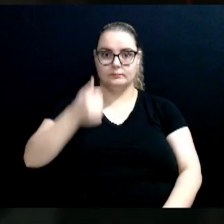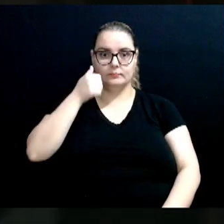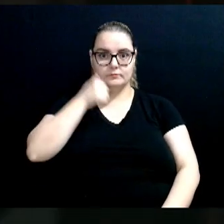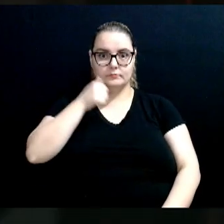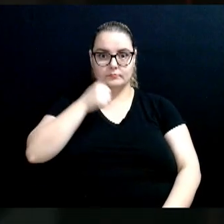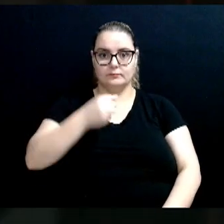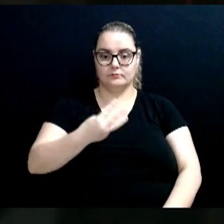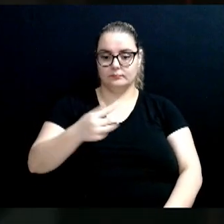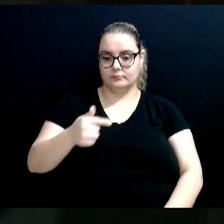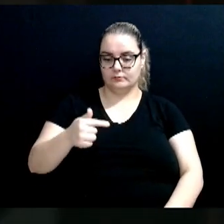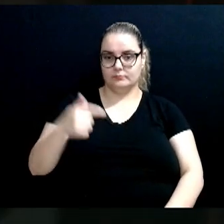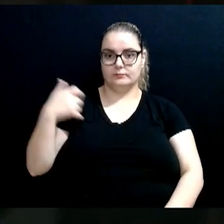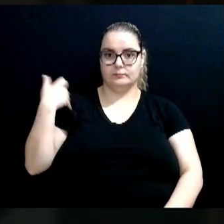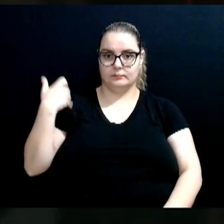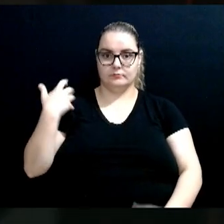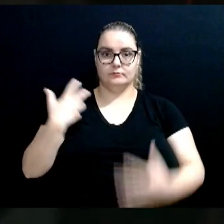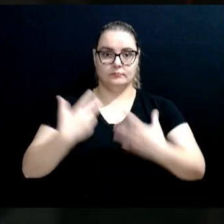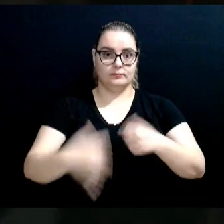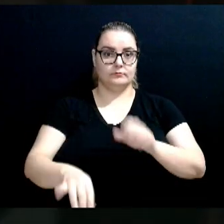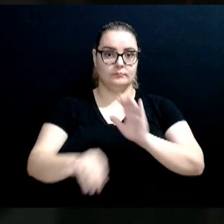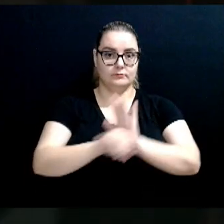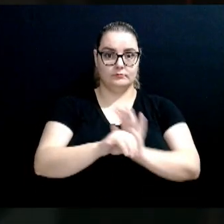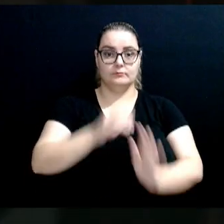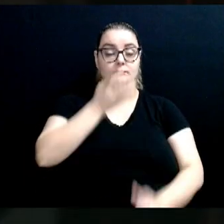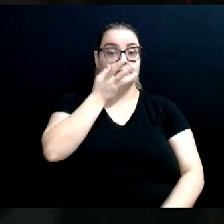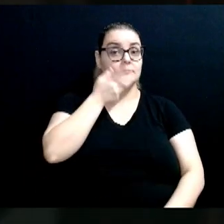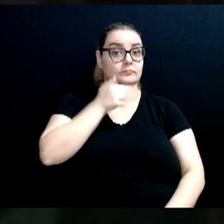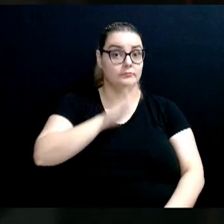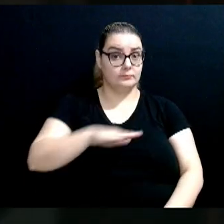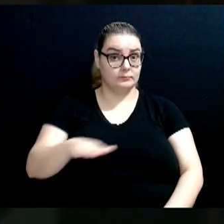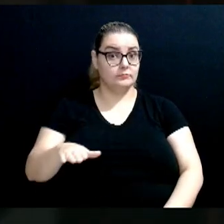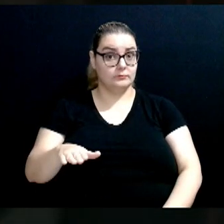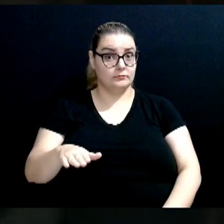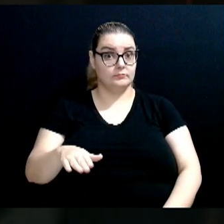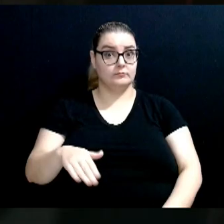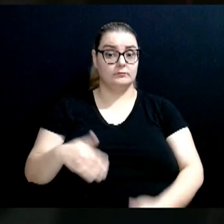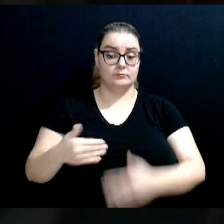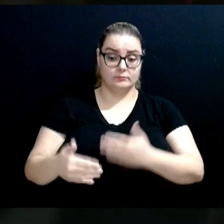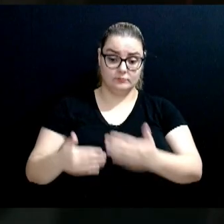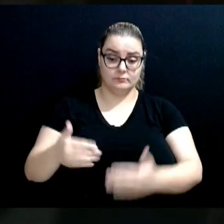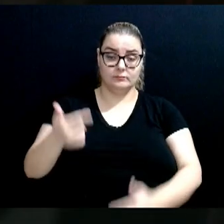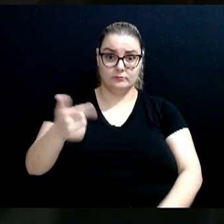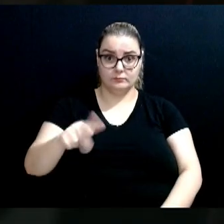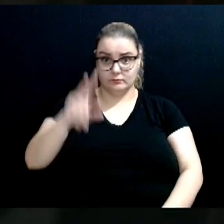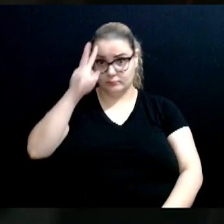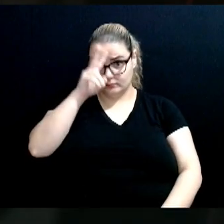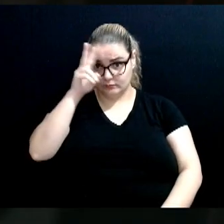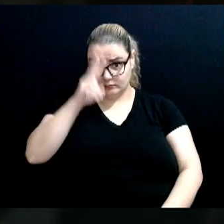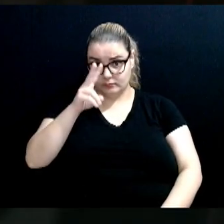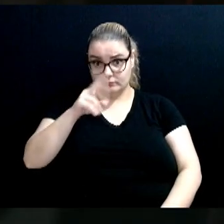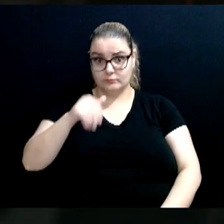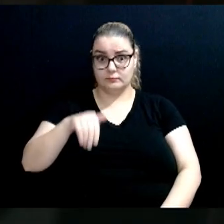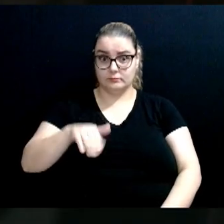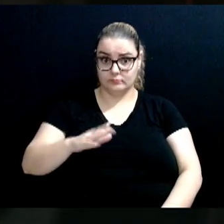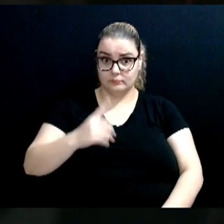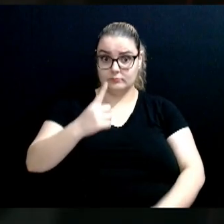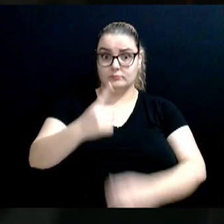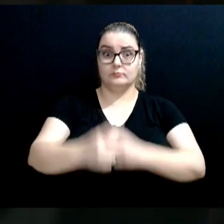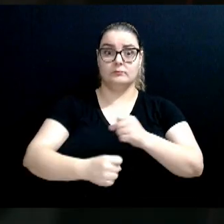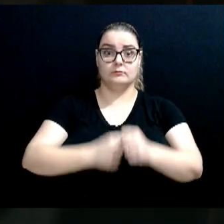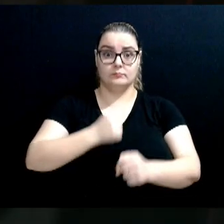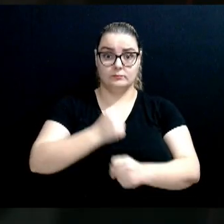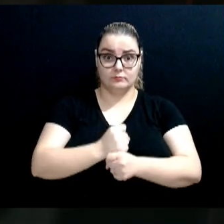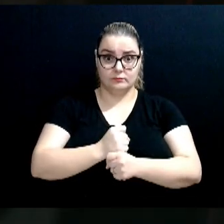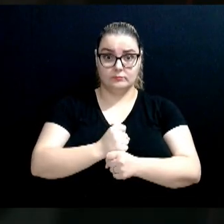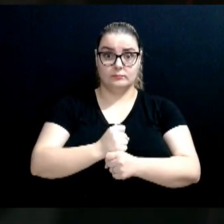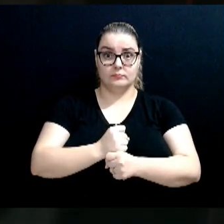anos que teria assumido a identidade de uma criança e sustentado essa história durante mais de um ano, conquistou a confiança